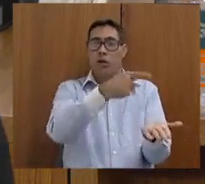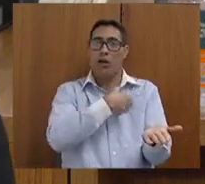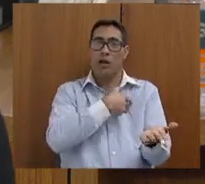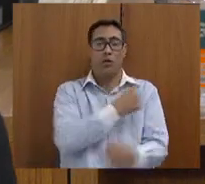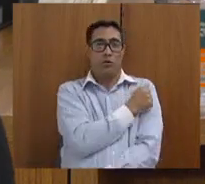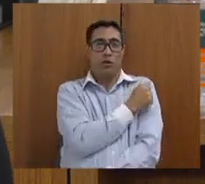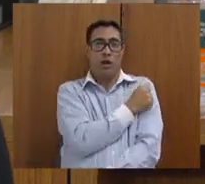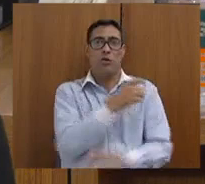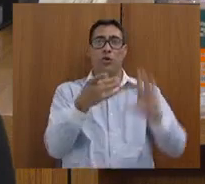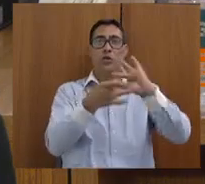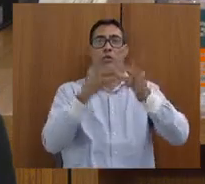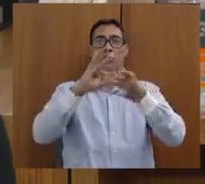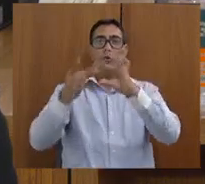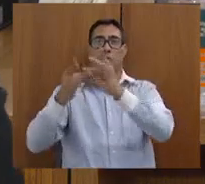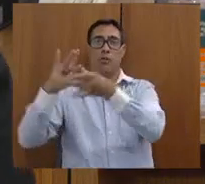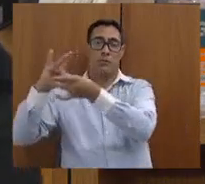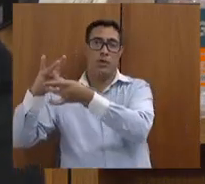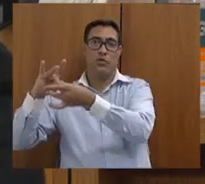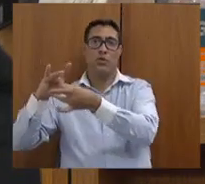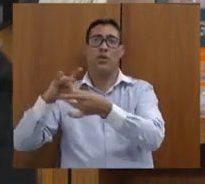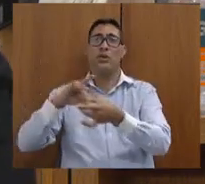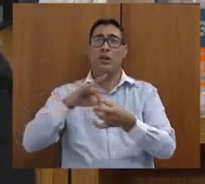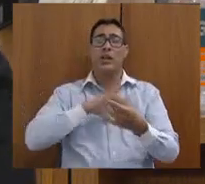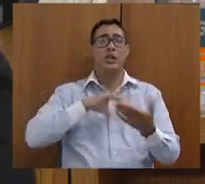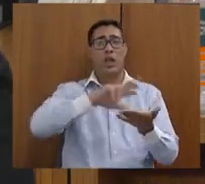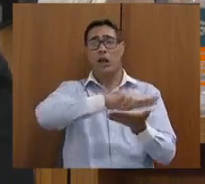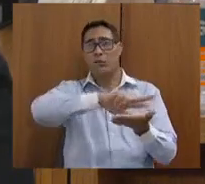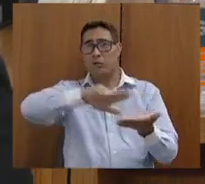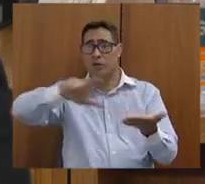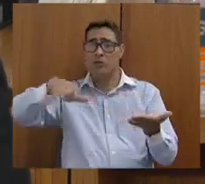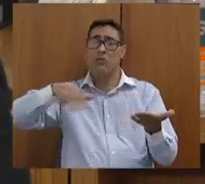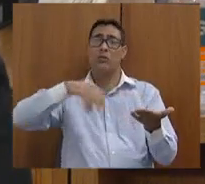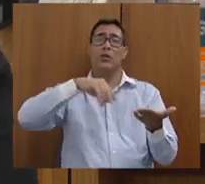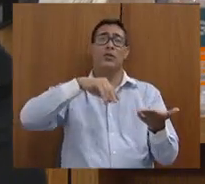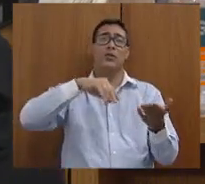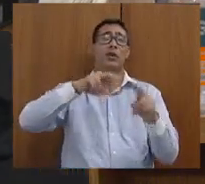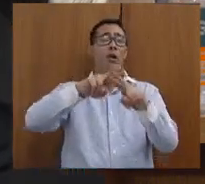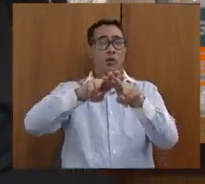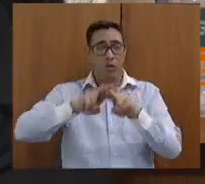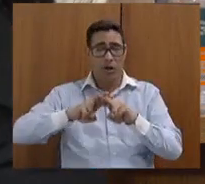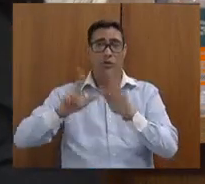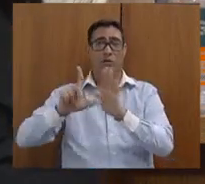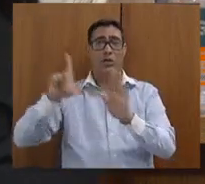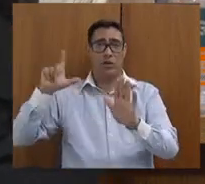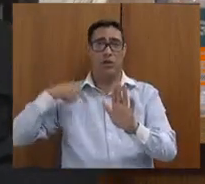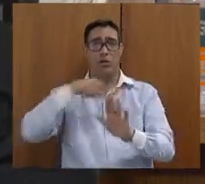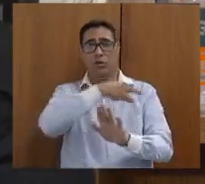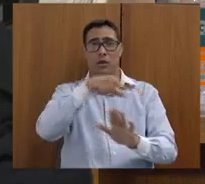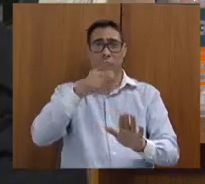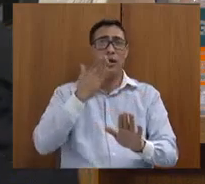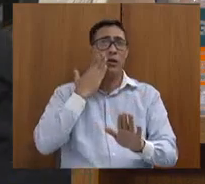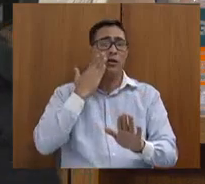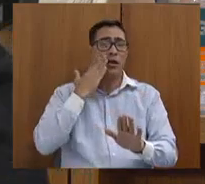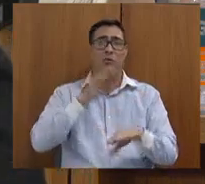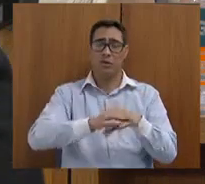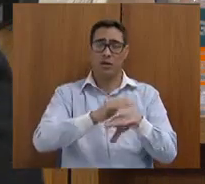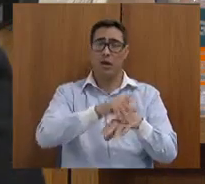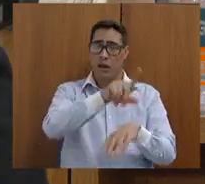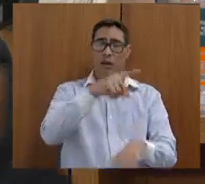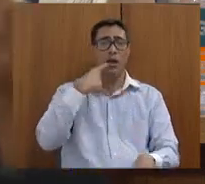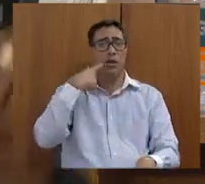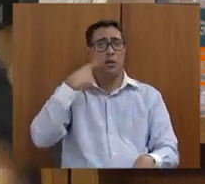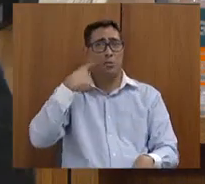quando eu subir a secretaria tinha muitas coisas comprometidas pela gestão anterior inclusive o senhor sabe o senhor era Deputado